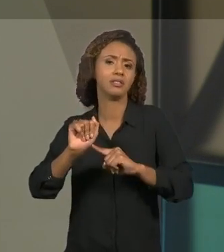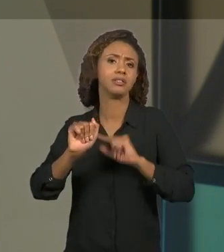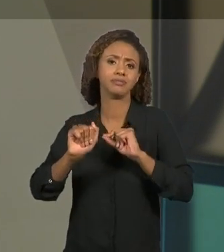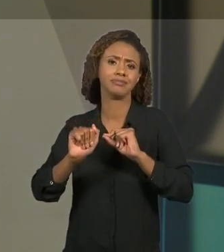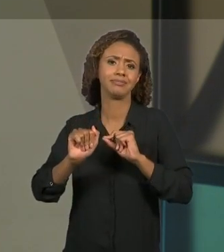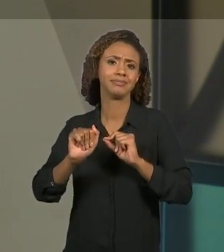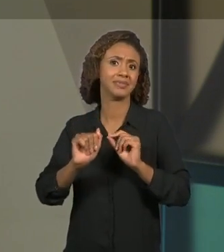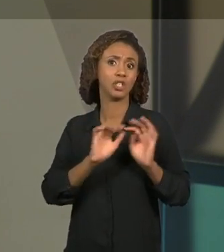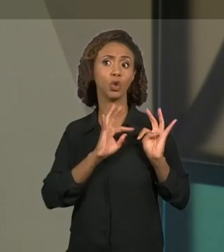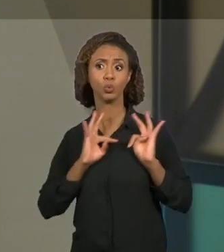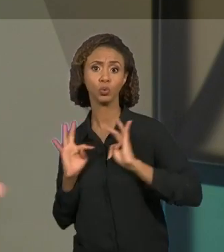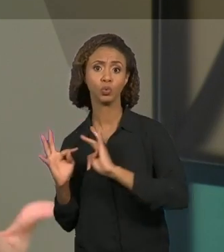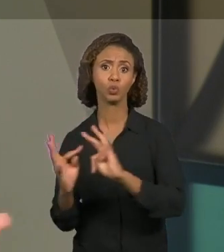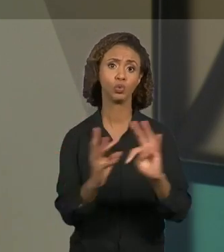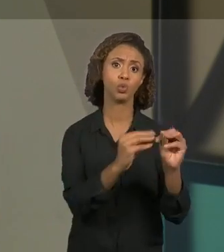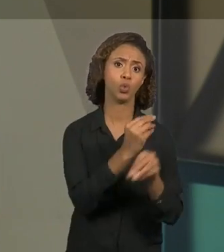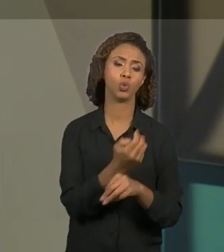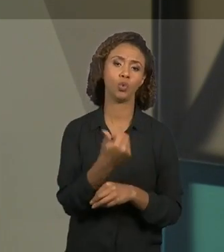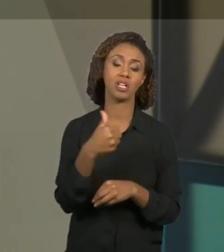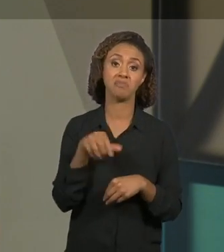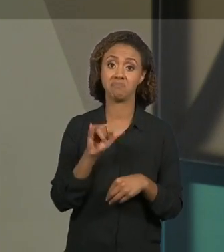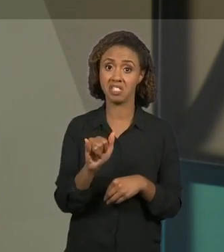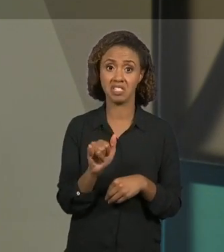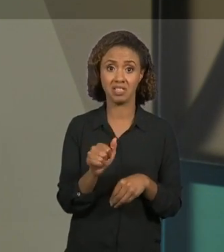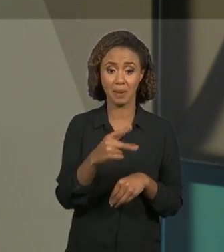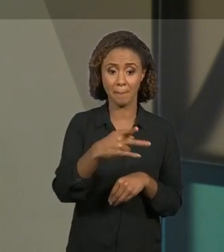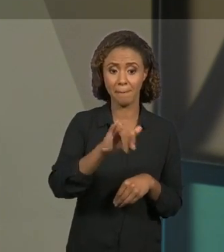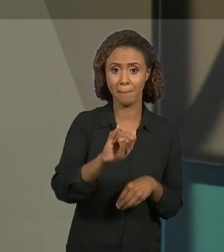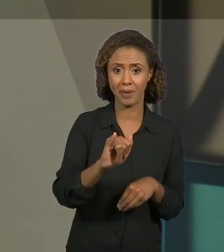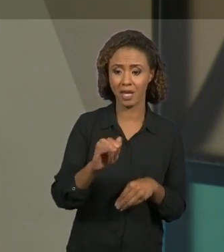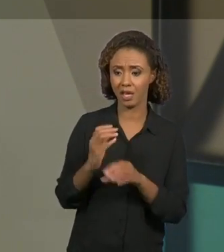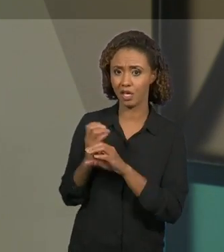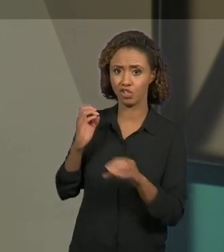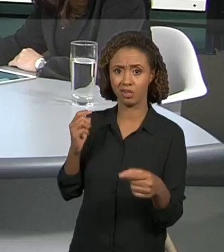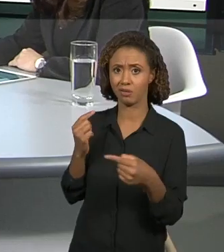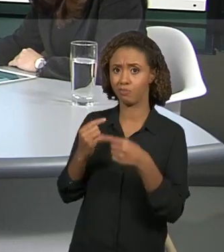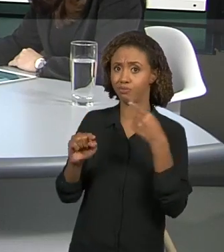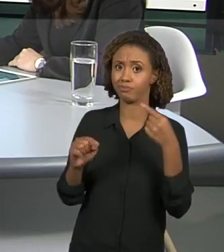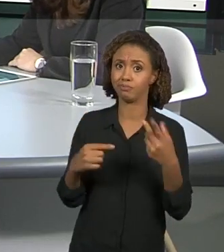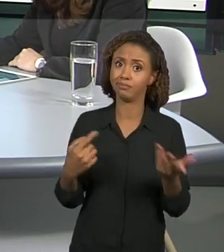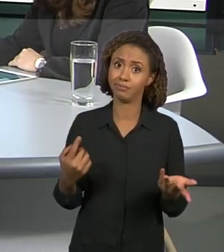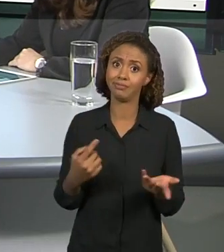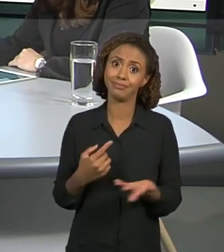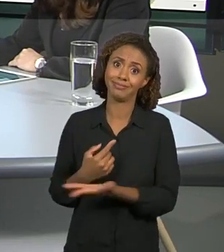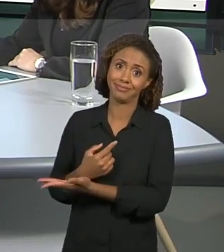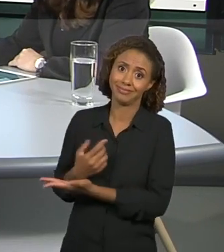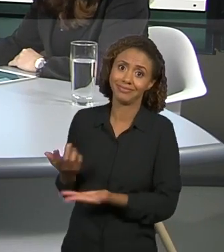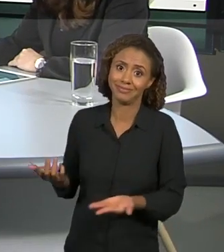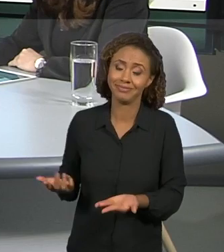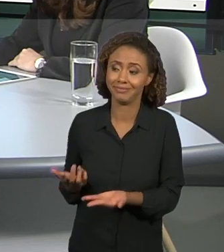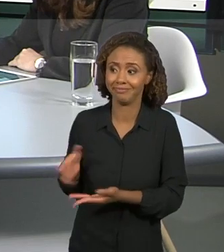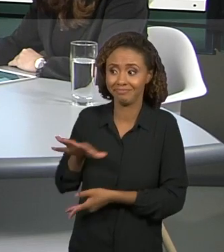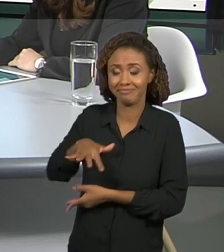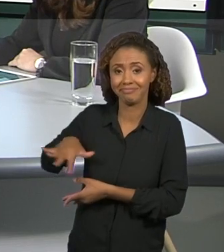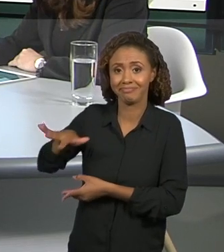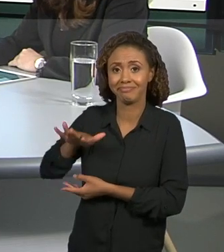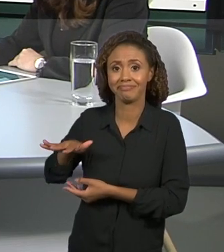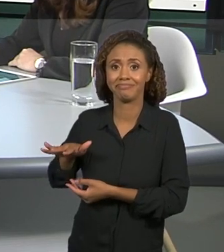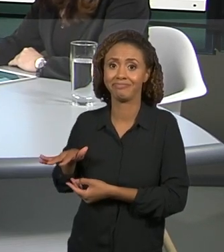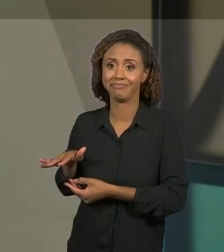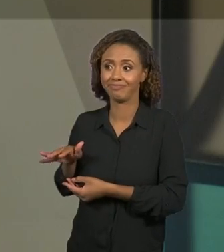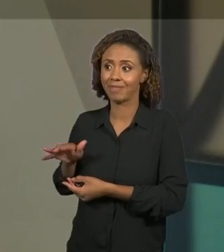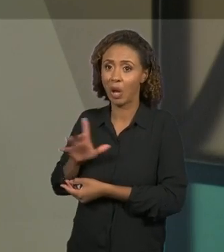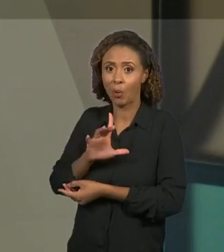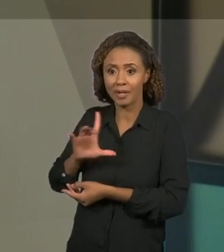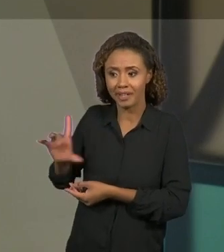então se projeto integrador não tiver relação com engenharia acho que análise do corpo docente é que vai dizer ali